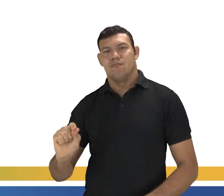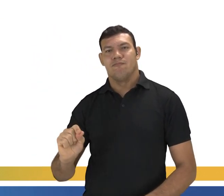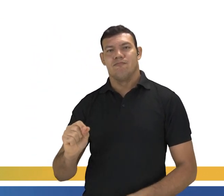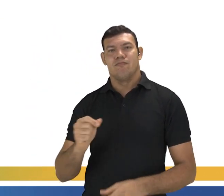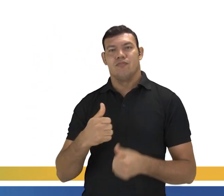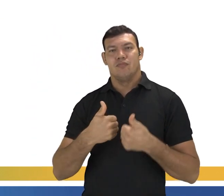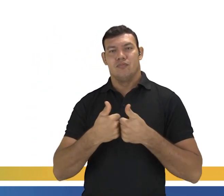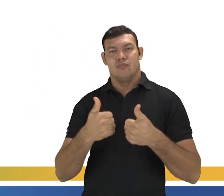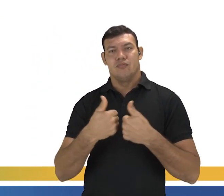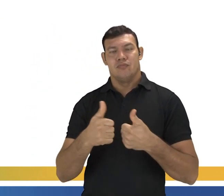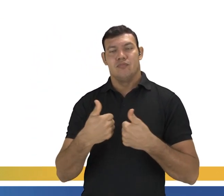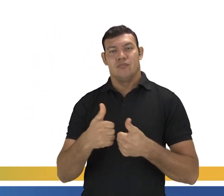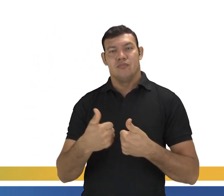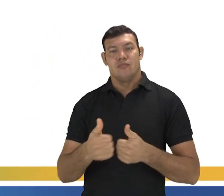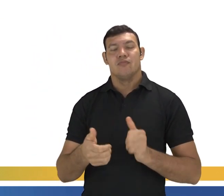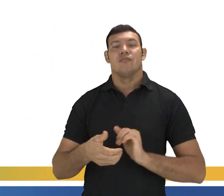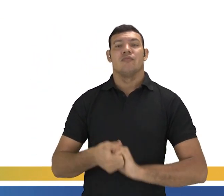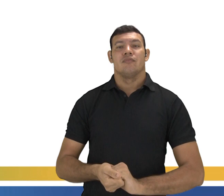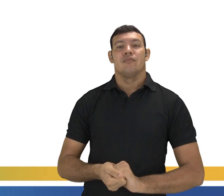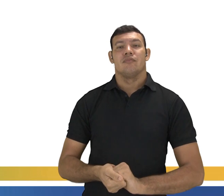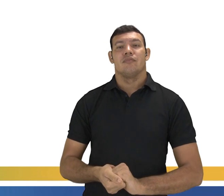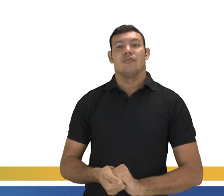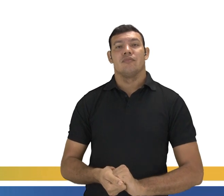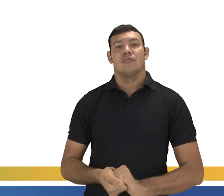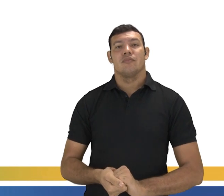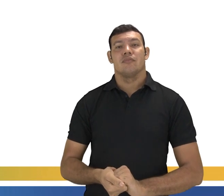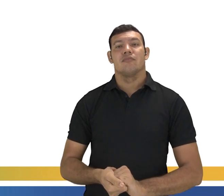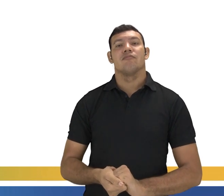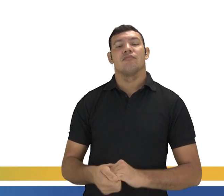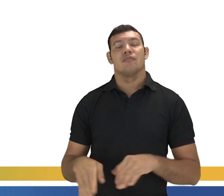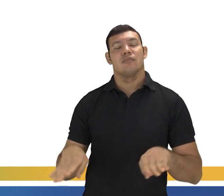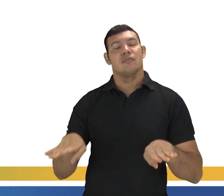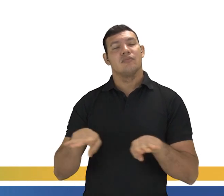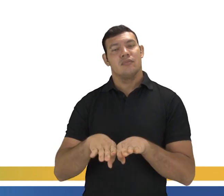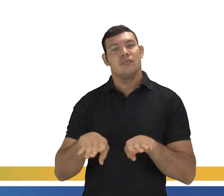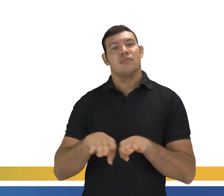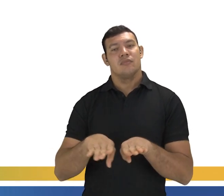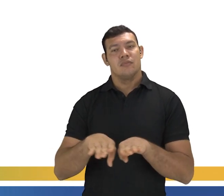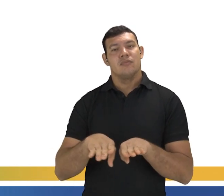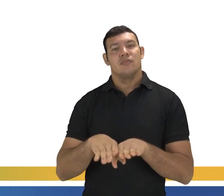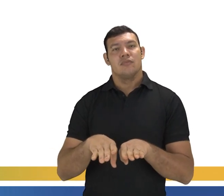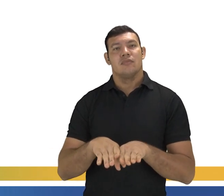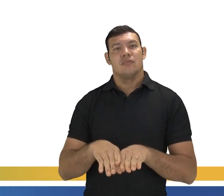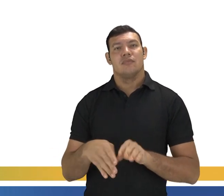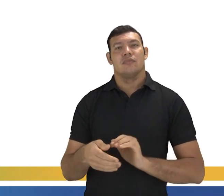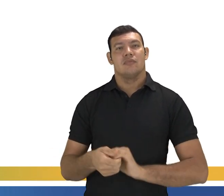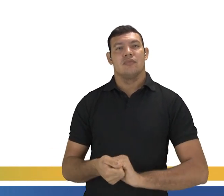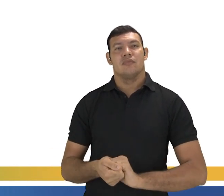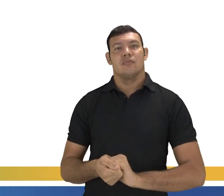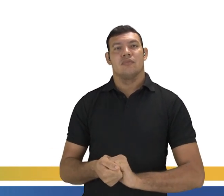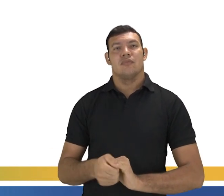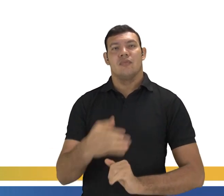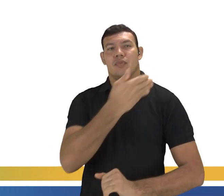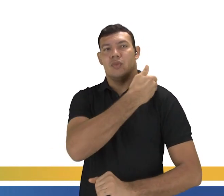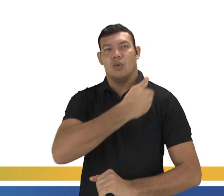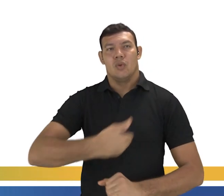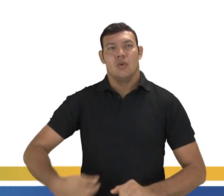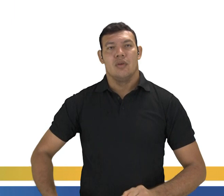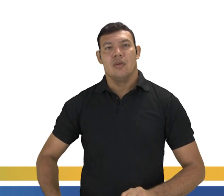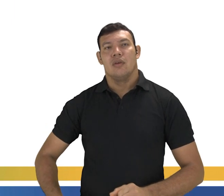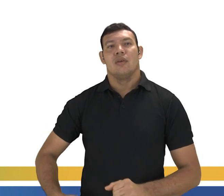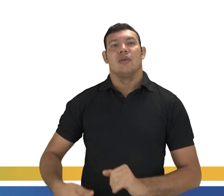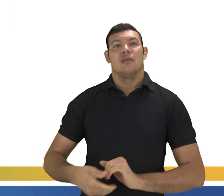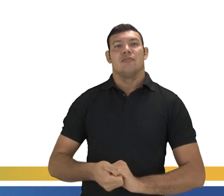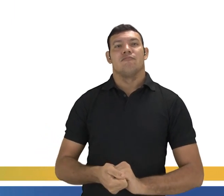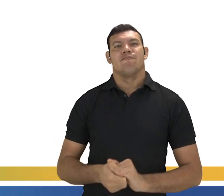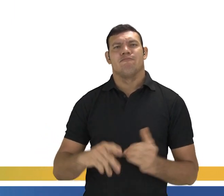públicos. Nota-se como fatores socioeconômicos também são responsáveis pelos casos. A Revolução Francesa,